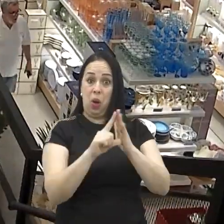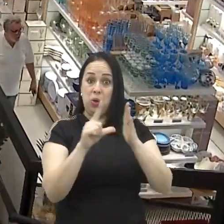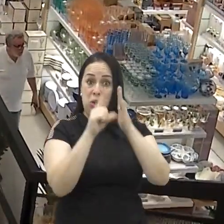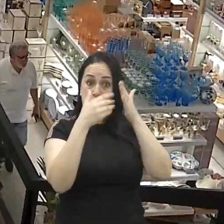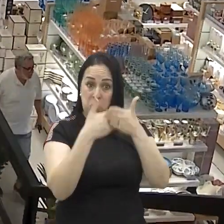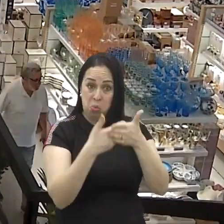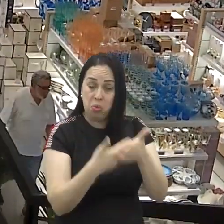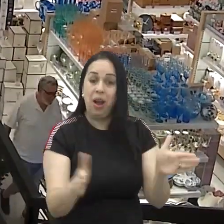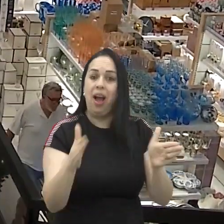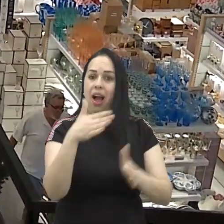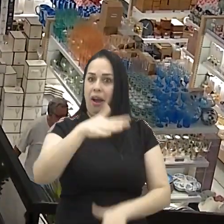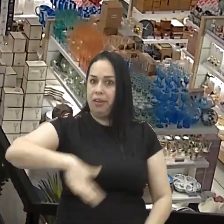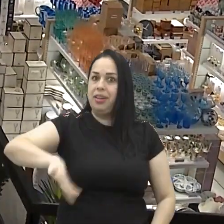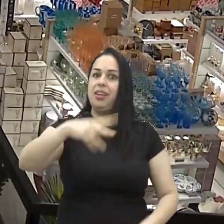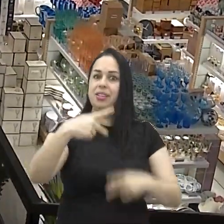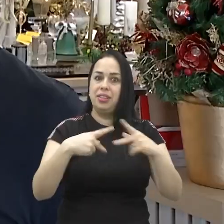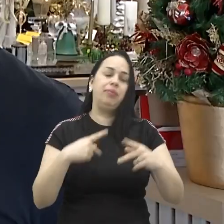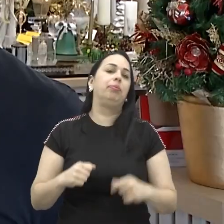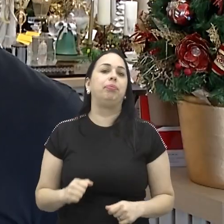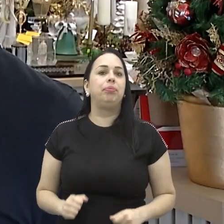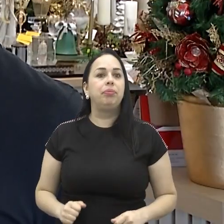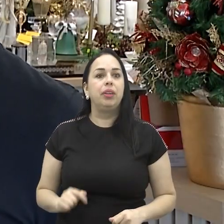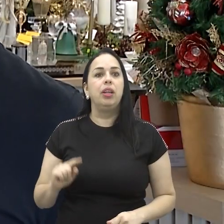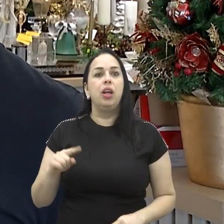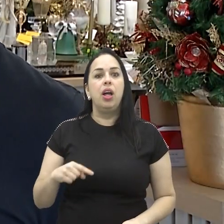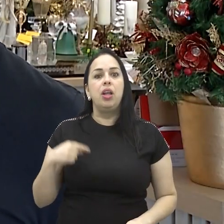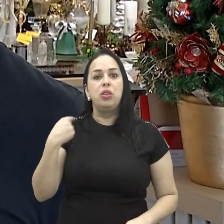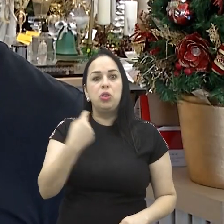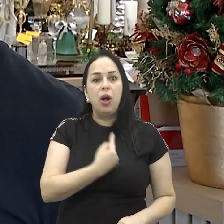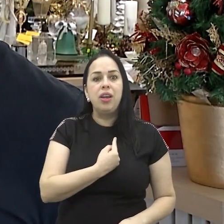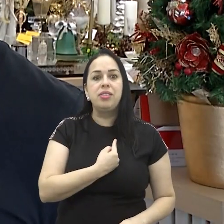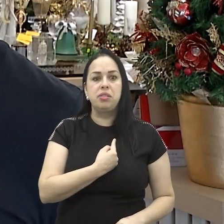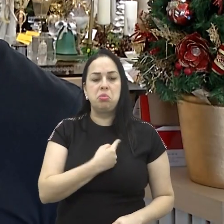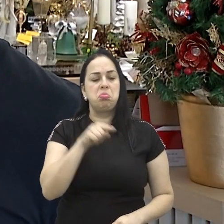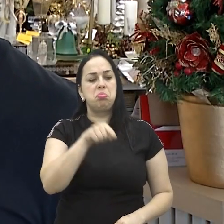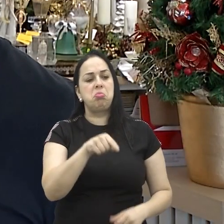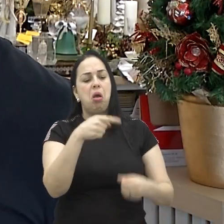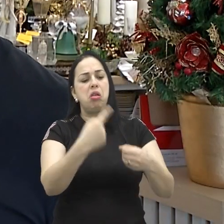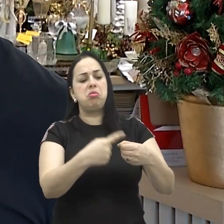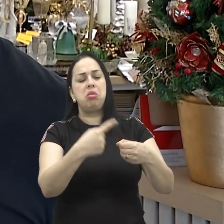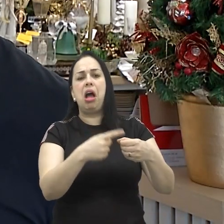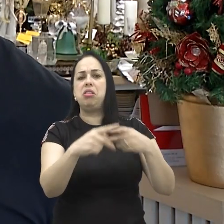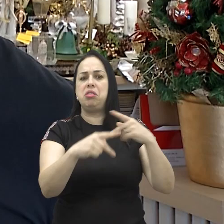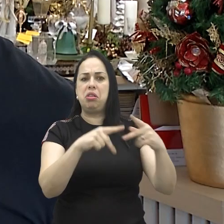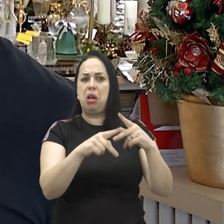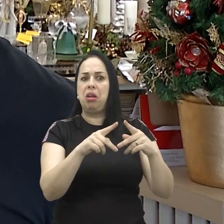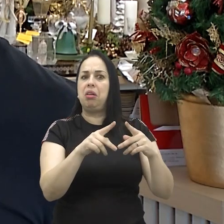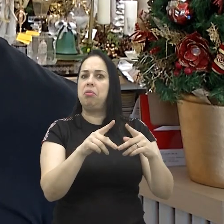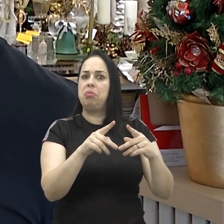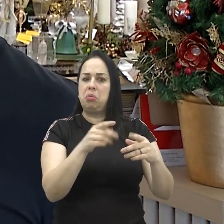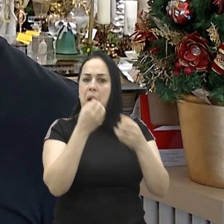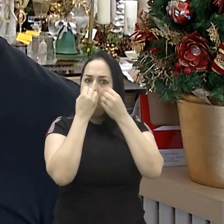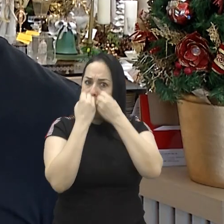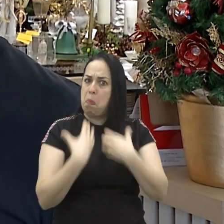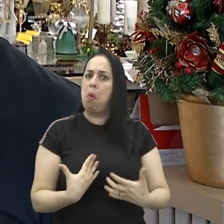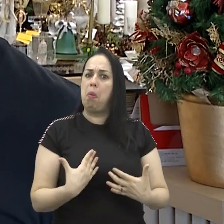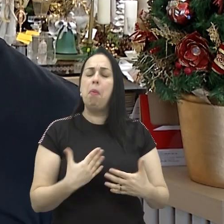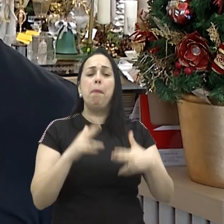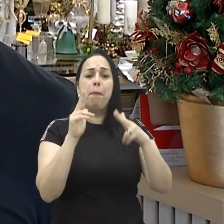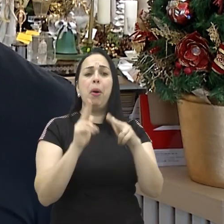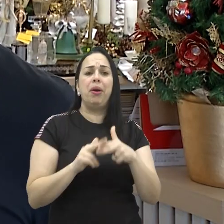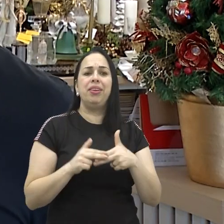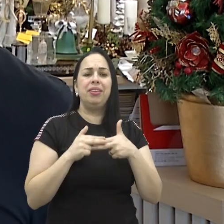unidade, agora aqui em São José. Nós acreditamos tanto na cidade por ser uma cidade organizada, de uma boa